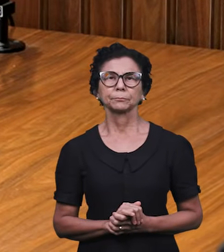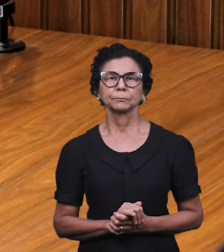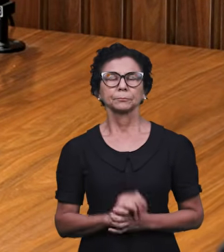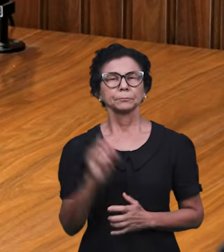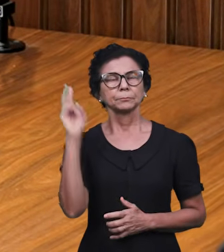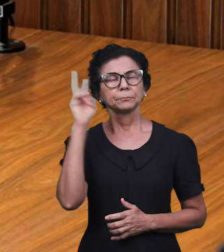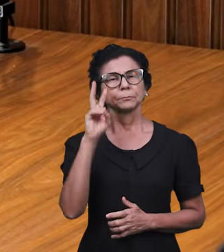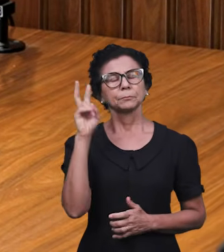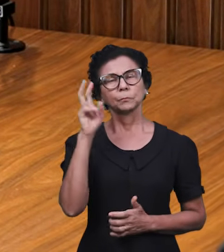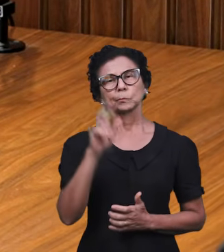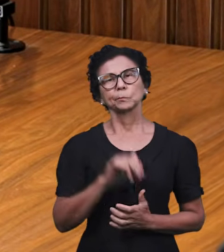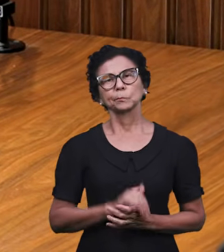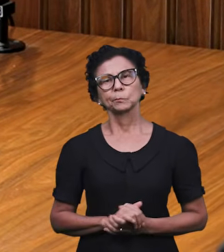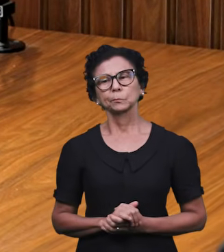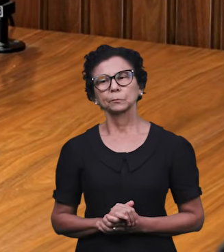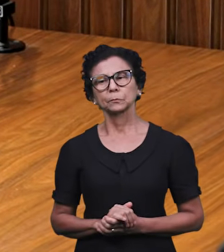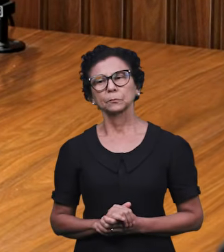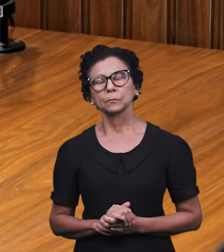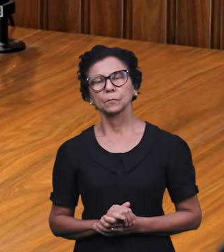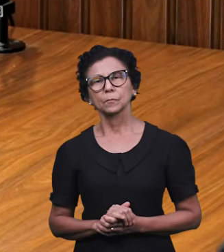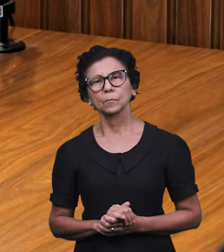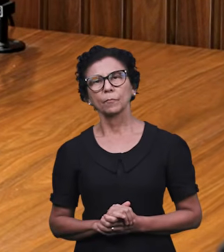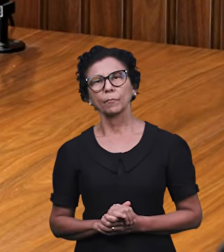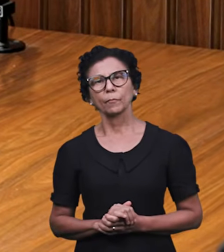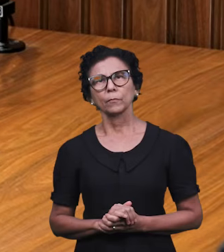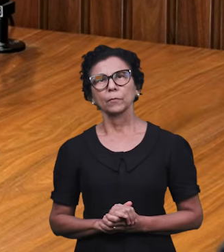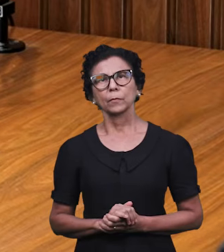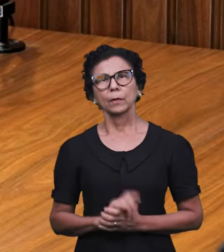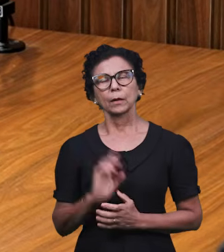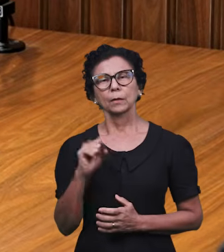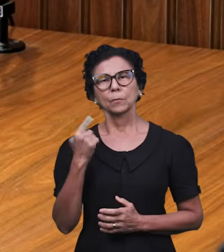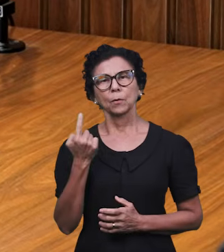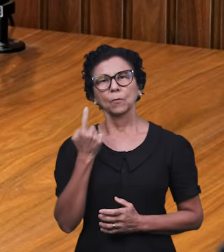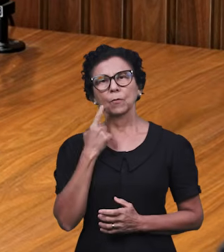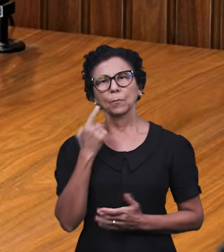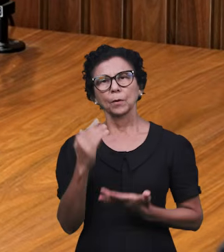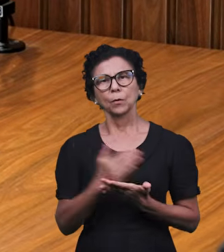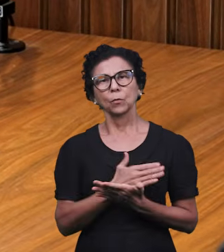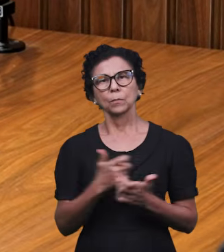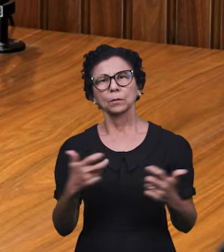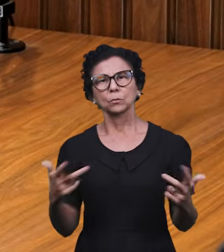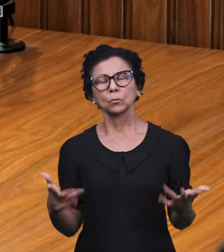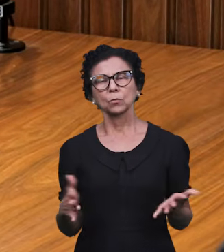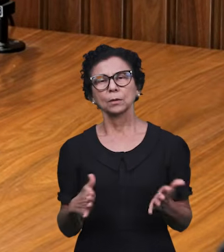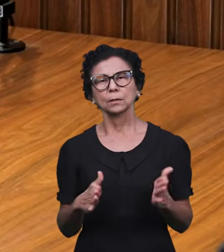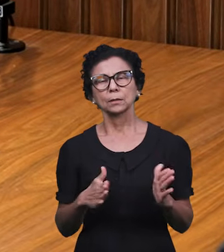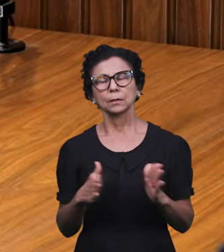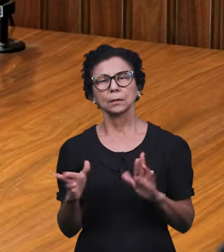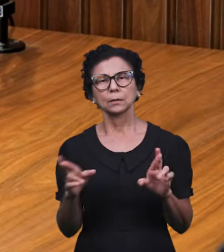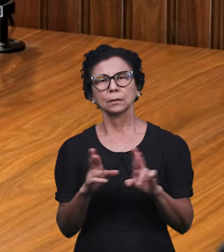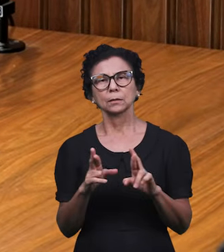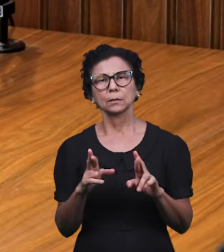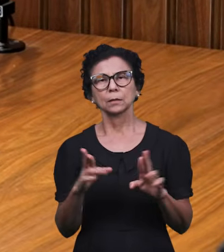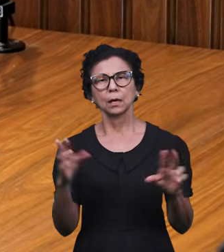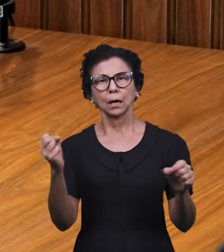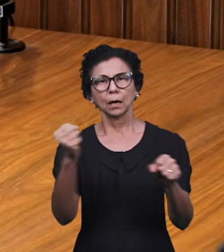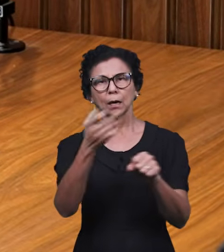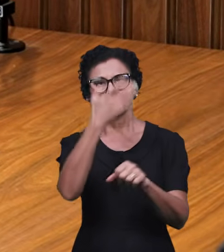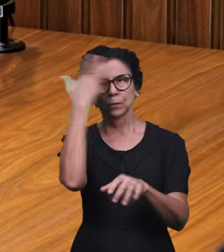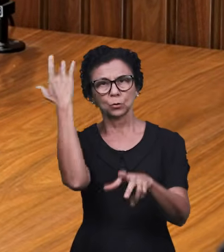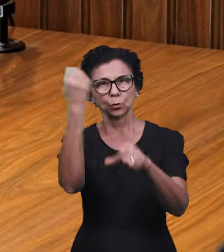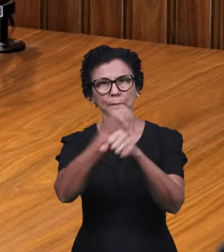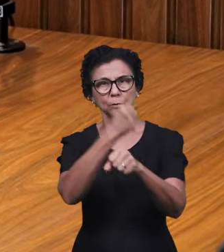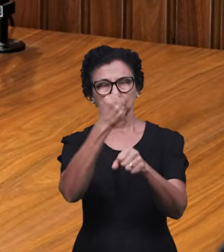que nós vamos abordar ainda alguns aspectos técnicos relacionados à parte do construtor. Isso vai ficar no próximo episódio, já